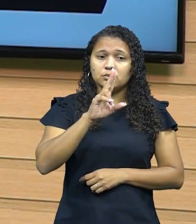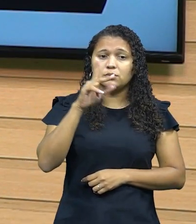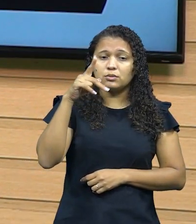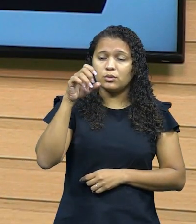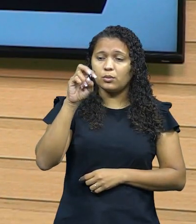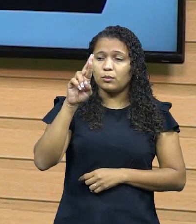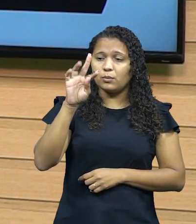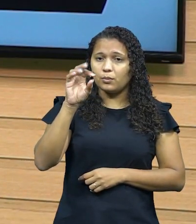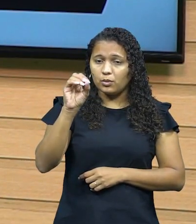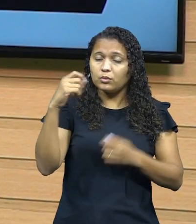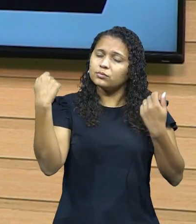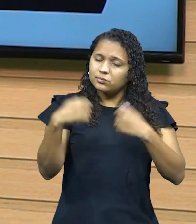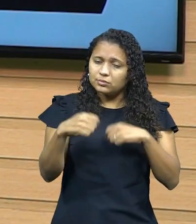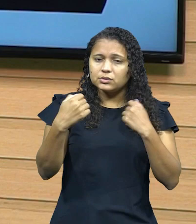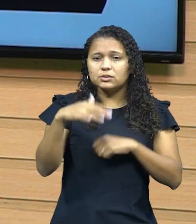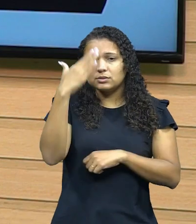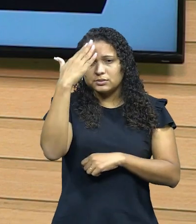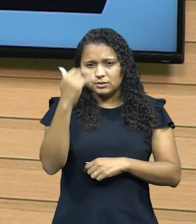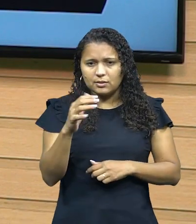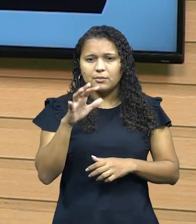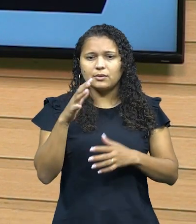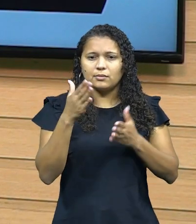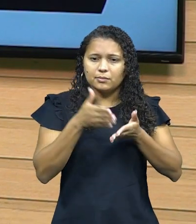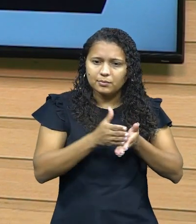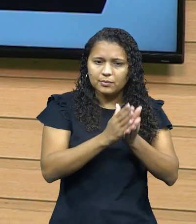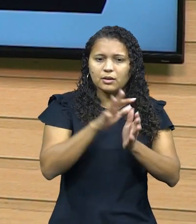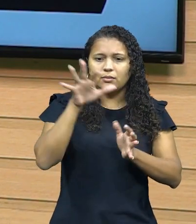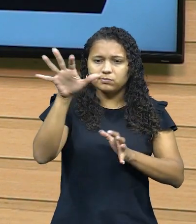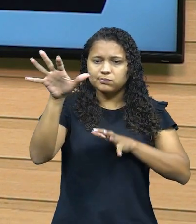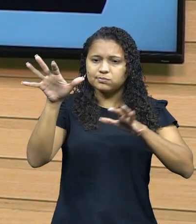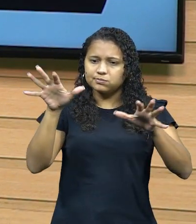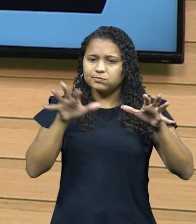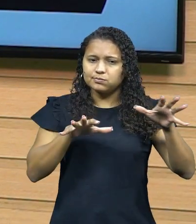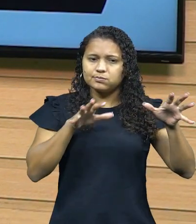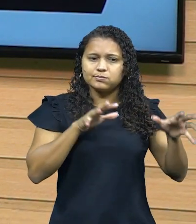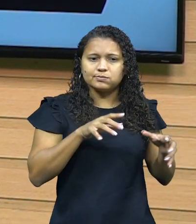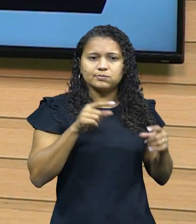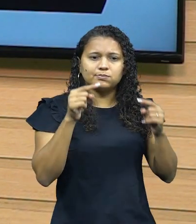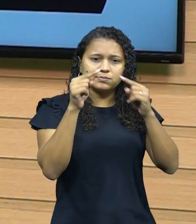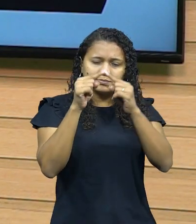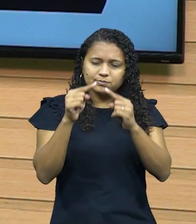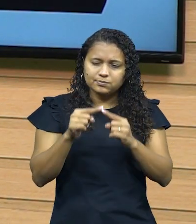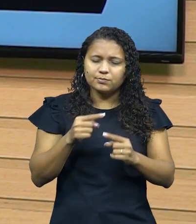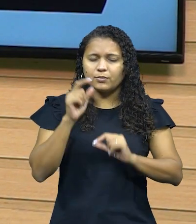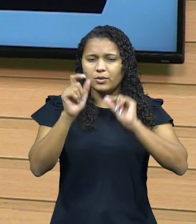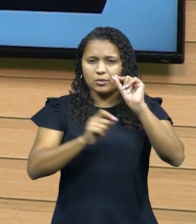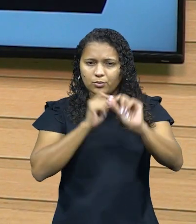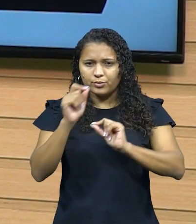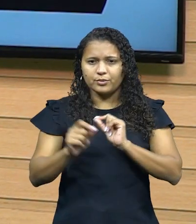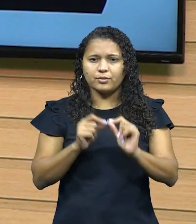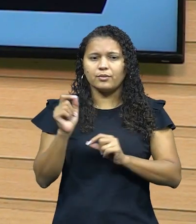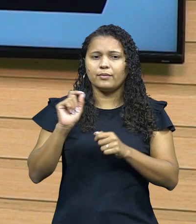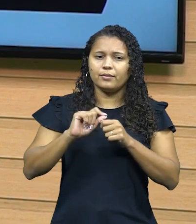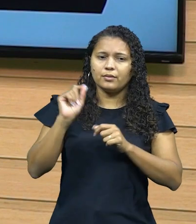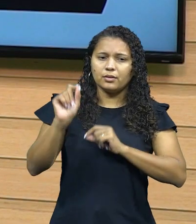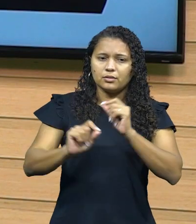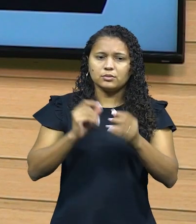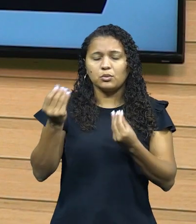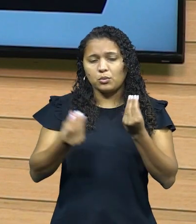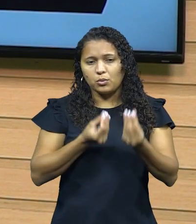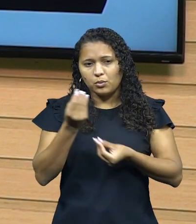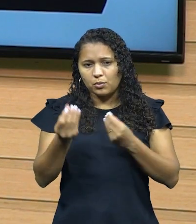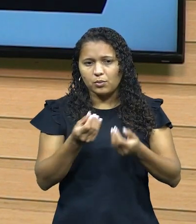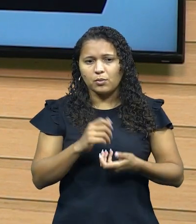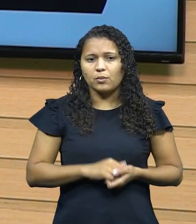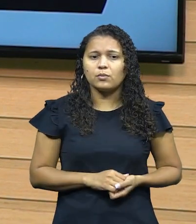saber cada parte dela, qual é a função de cada parte dessa embarcação, como ela